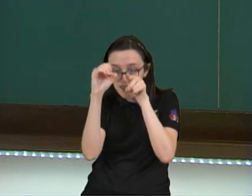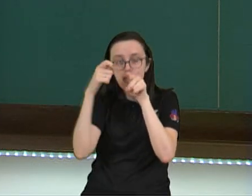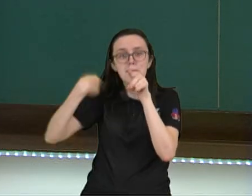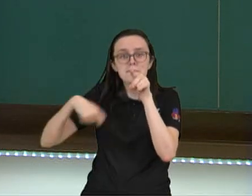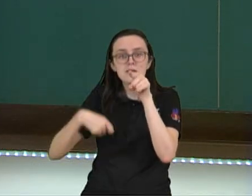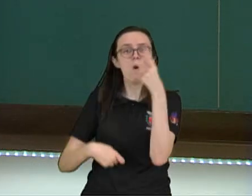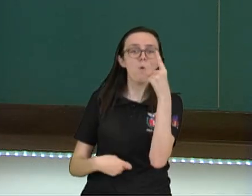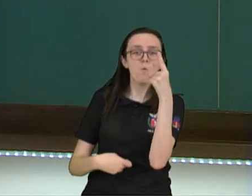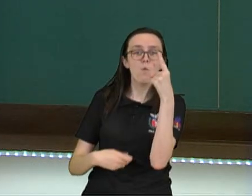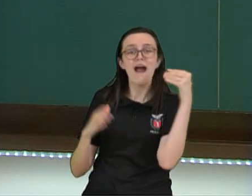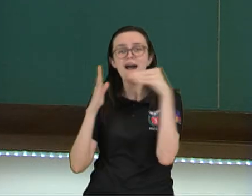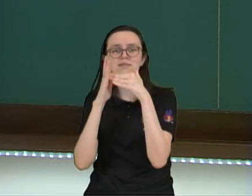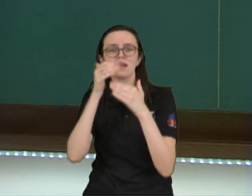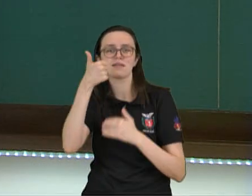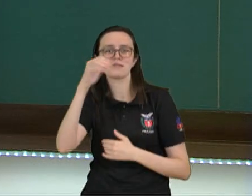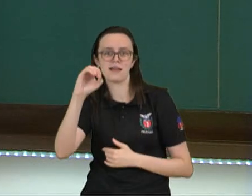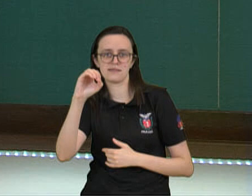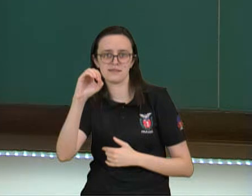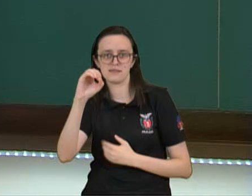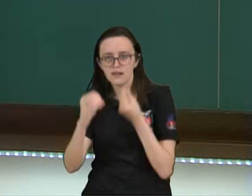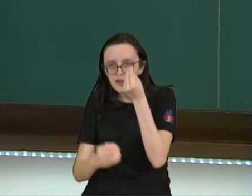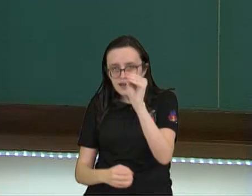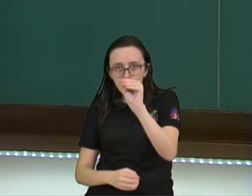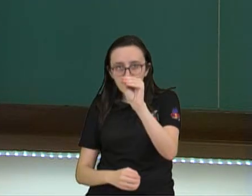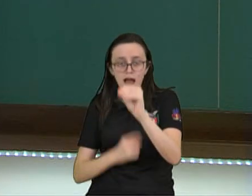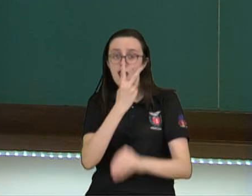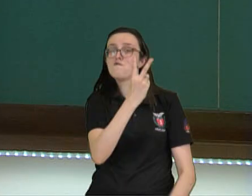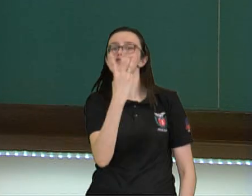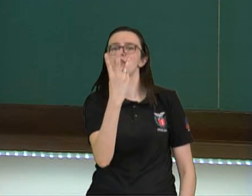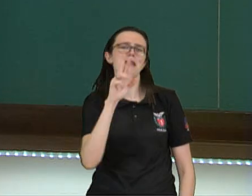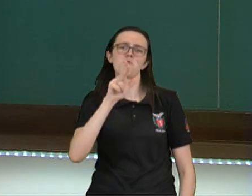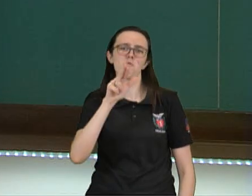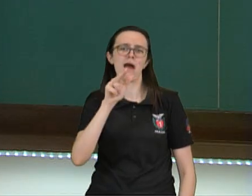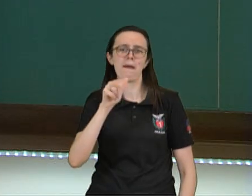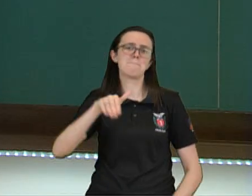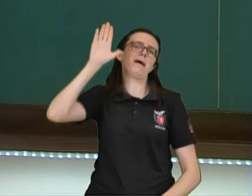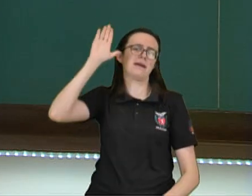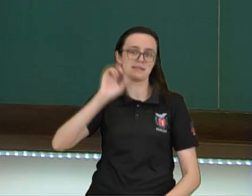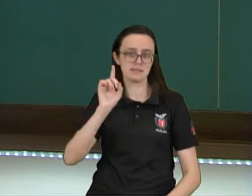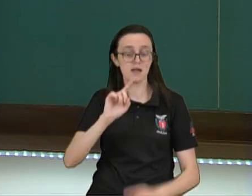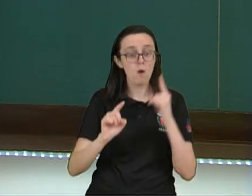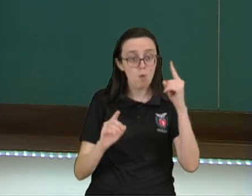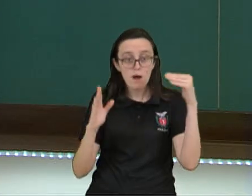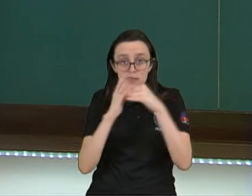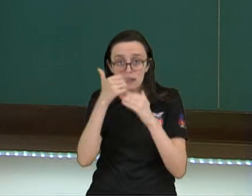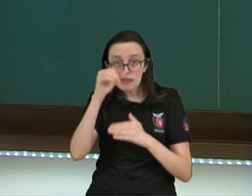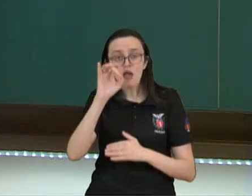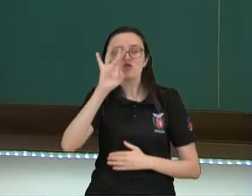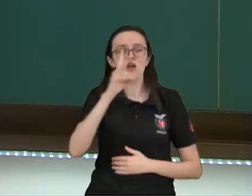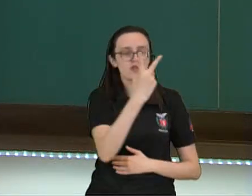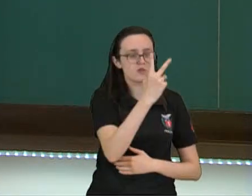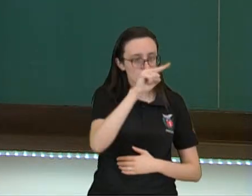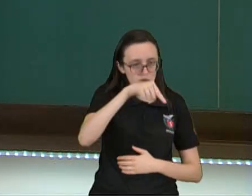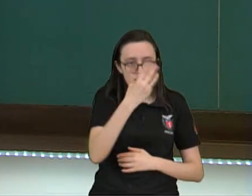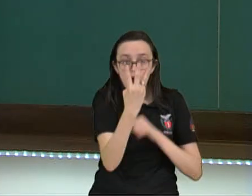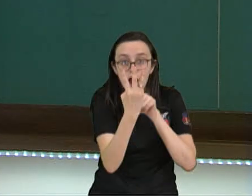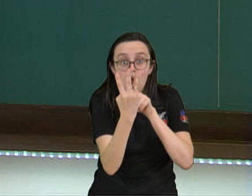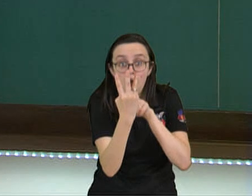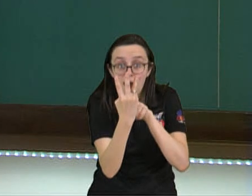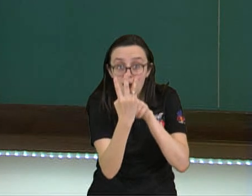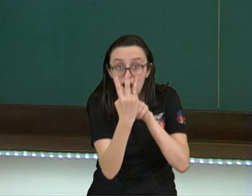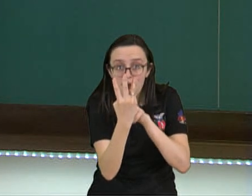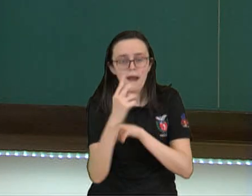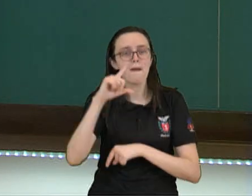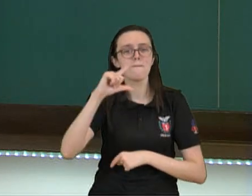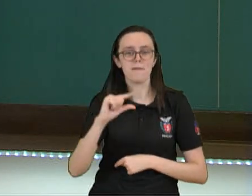1 e 10. Ok? Deu para lembrar disso? Muito bem, show! Vamos ver